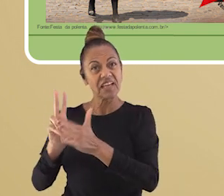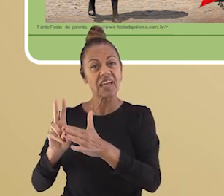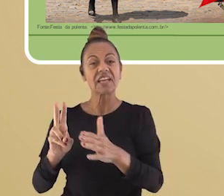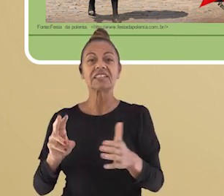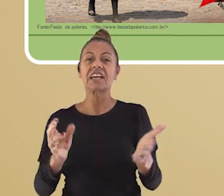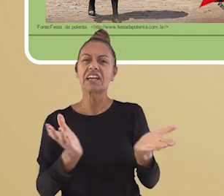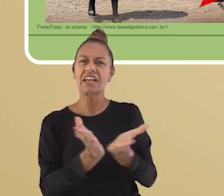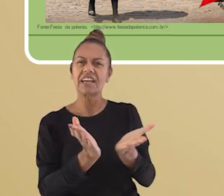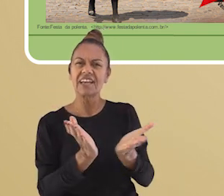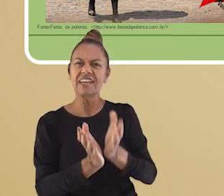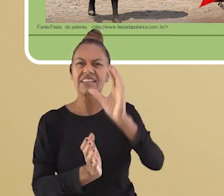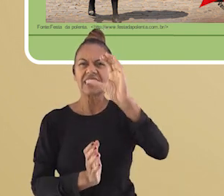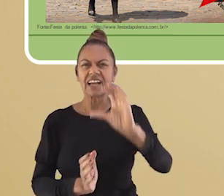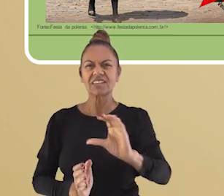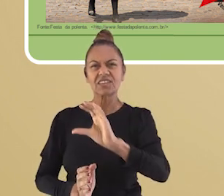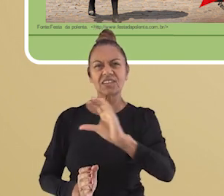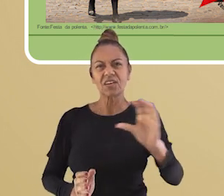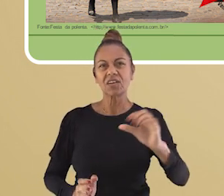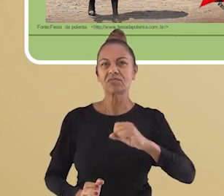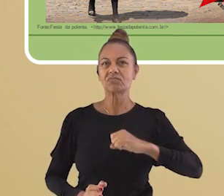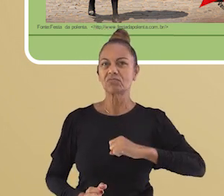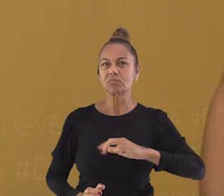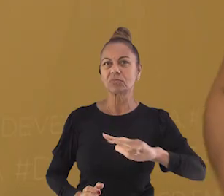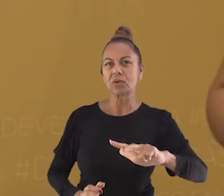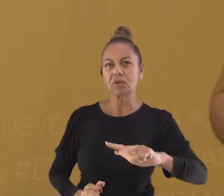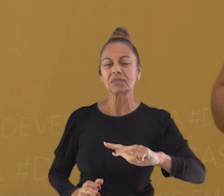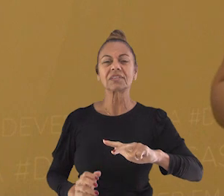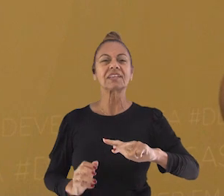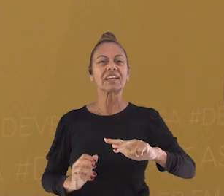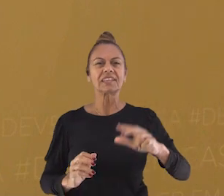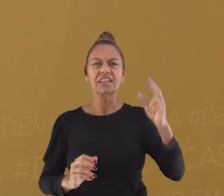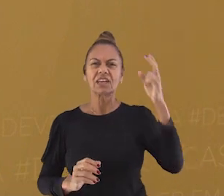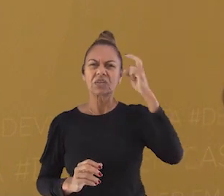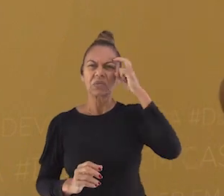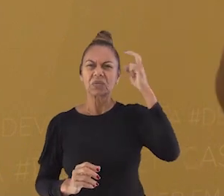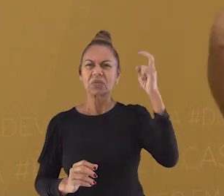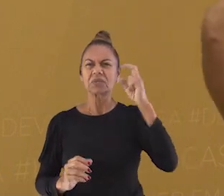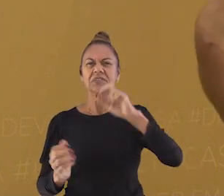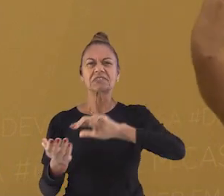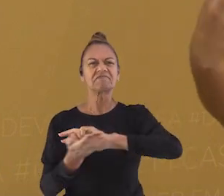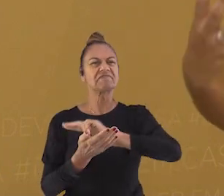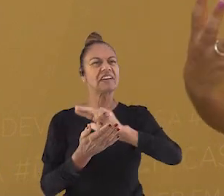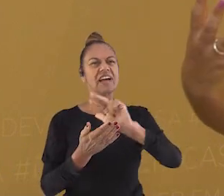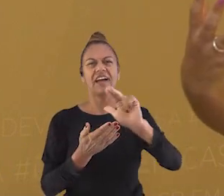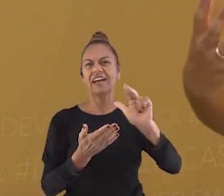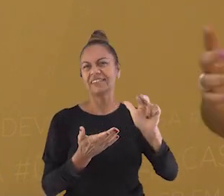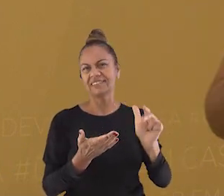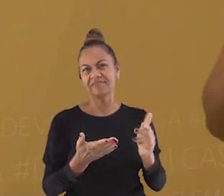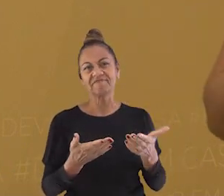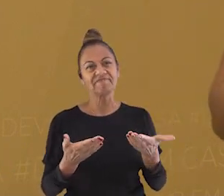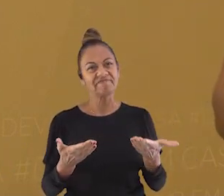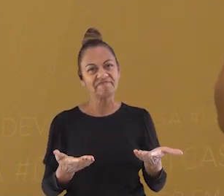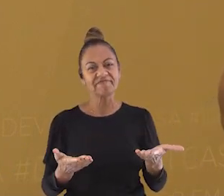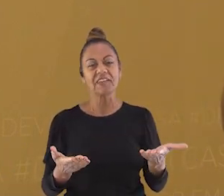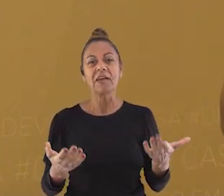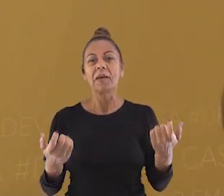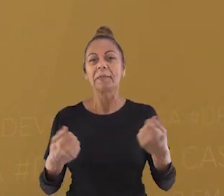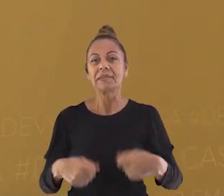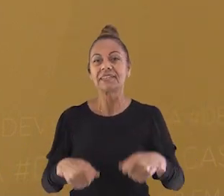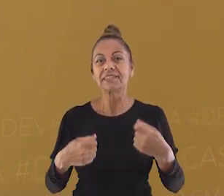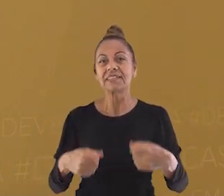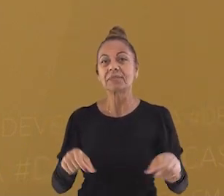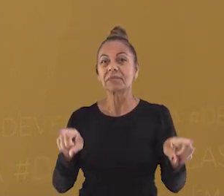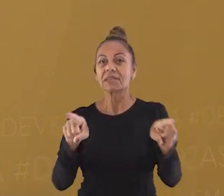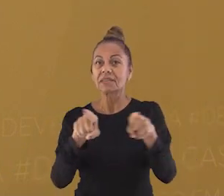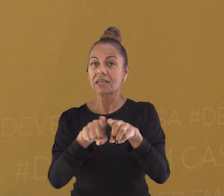cristã católica trazida pelos portugueses. Quando falamos de multiculturalidades, precisamos falar